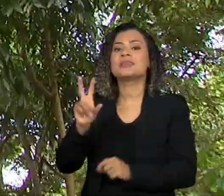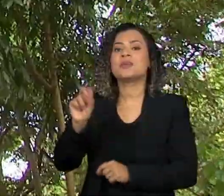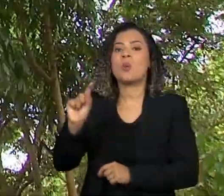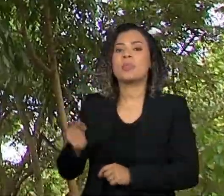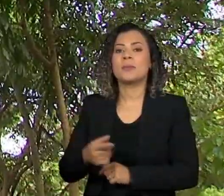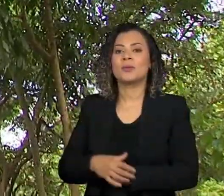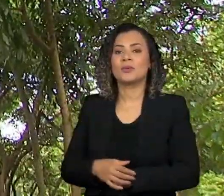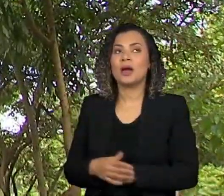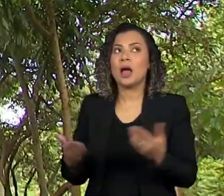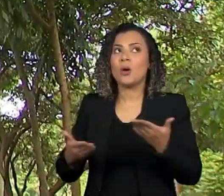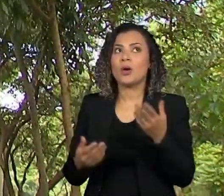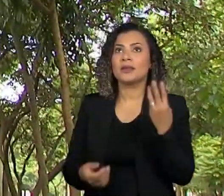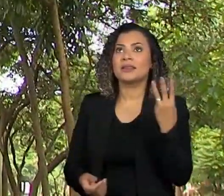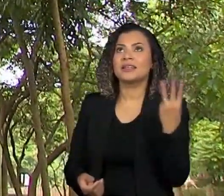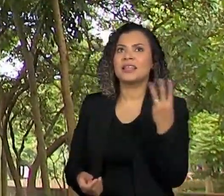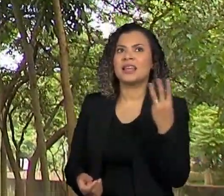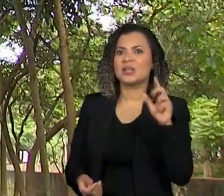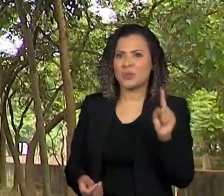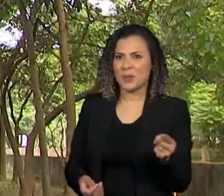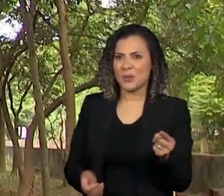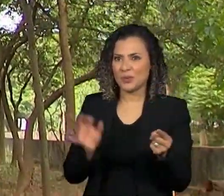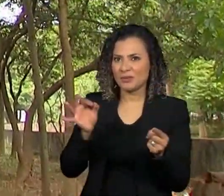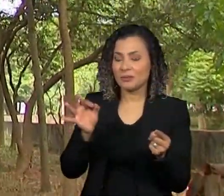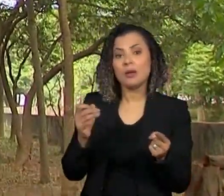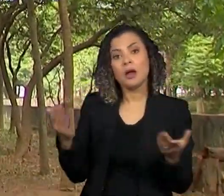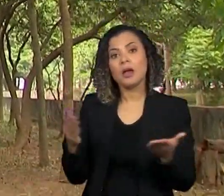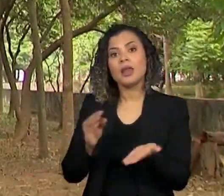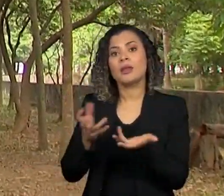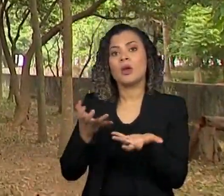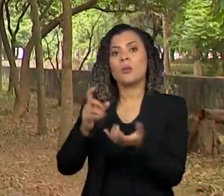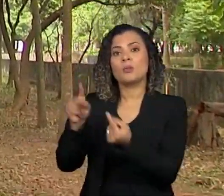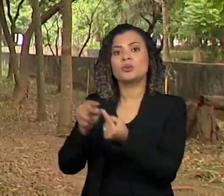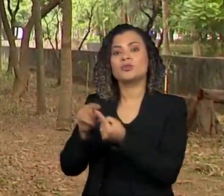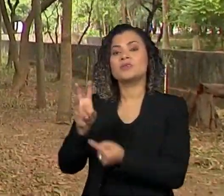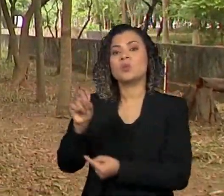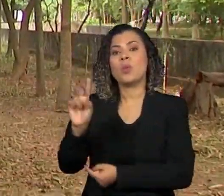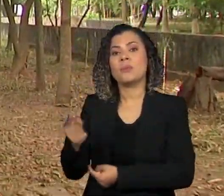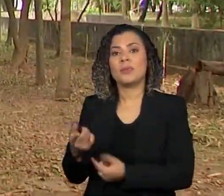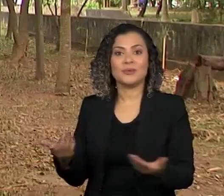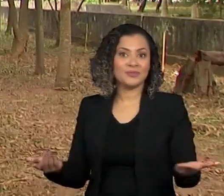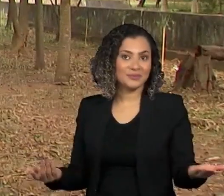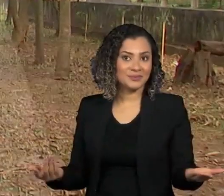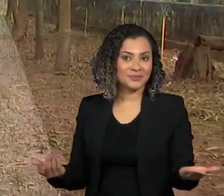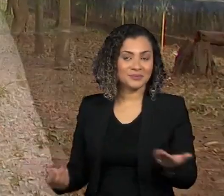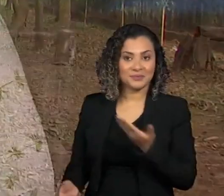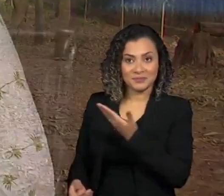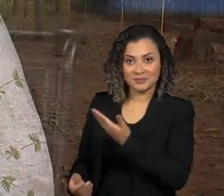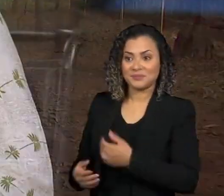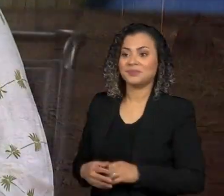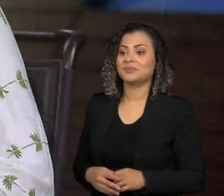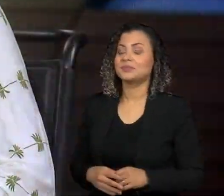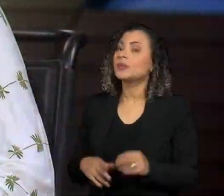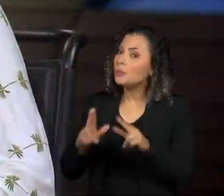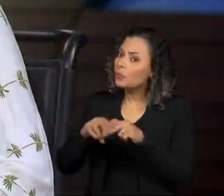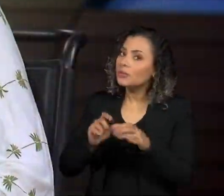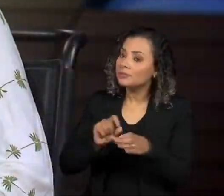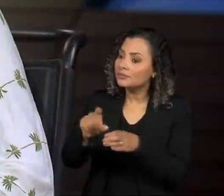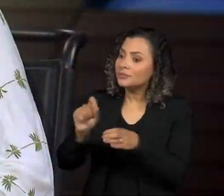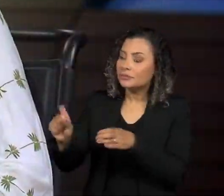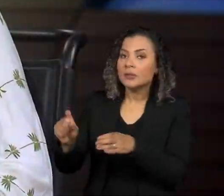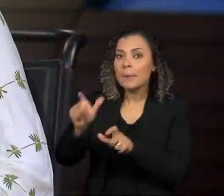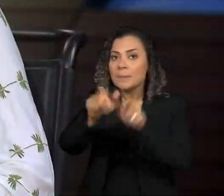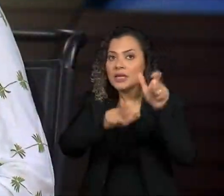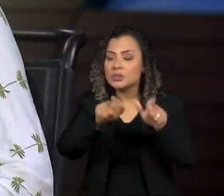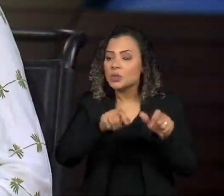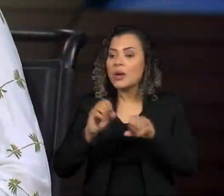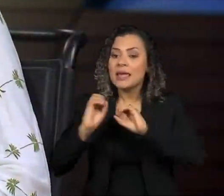ele está em 33 mil, a última contagem que eu vi dele. Começou lá, né? Então, fazer essas ações educa as pessoas,